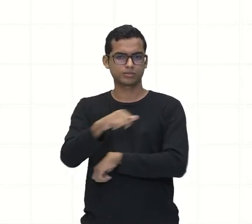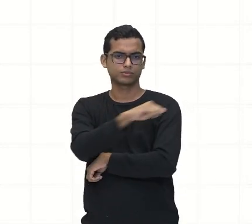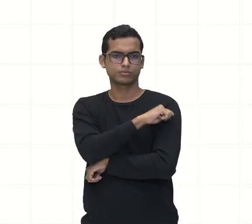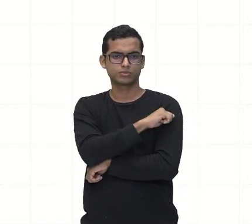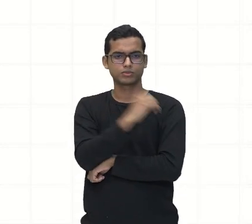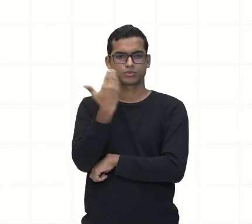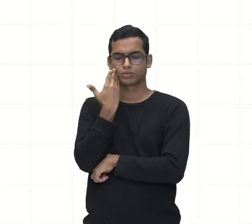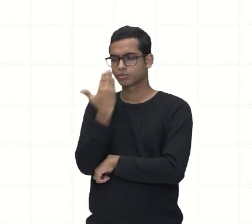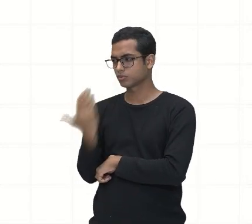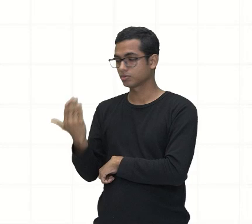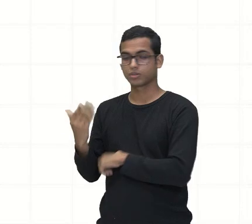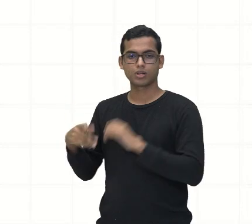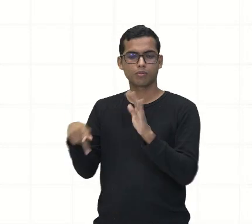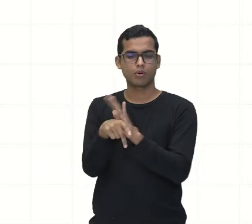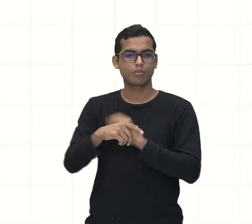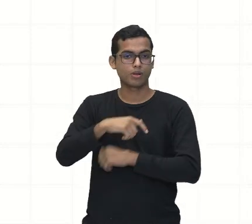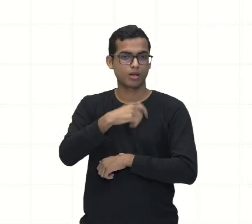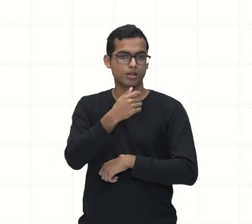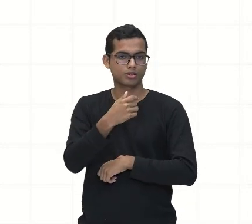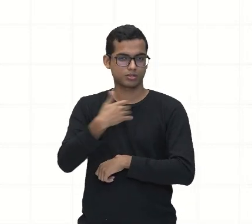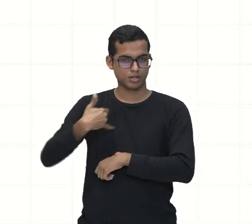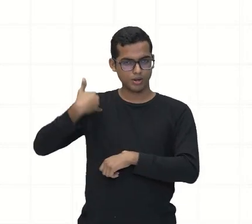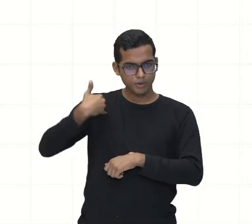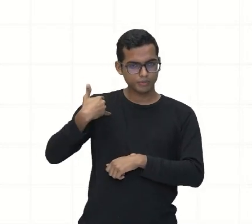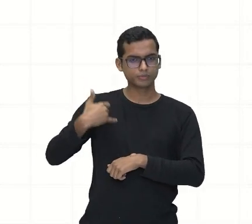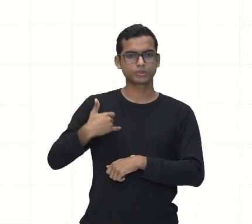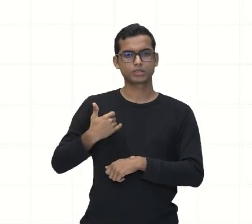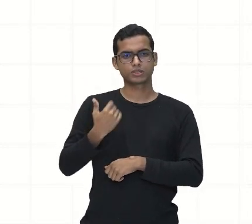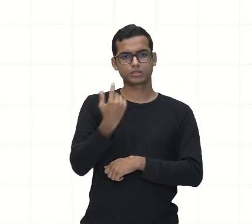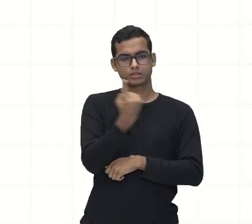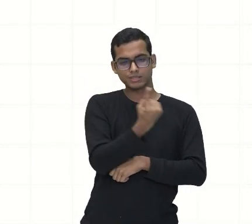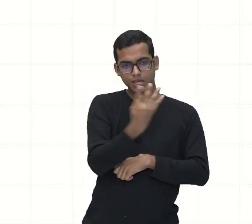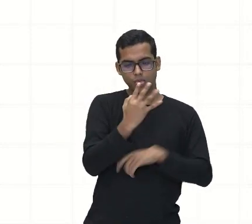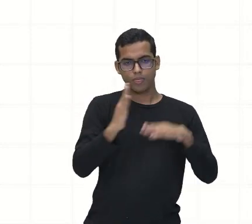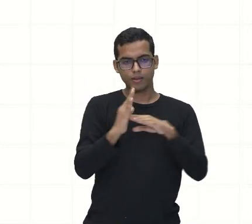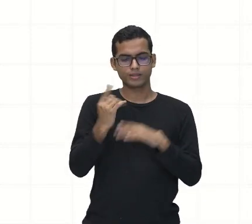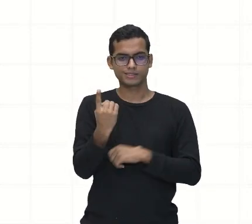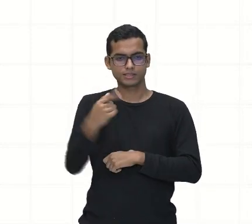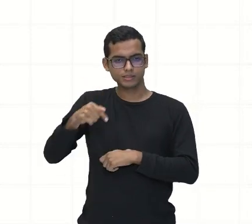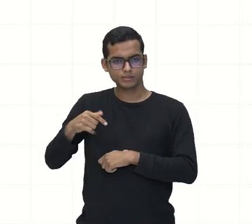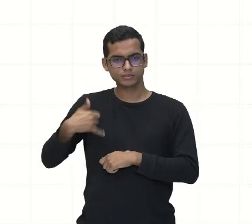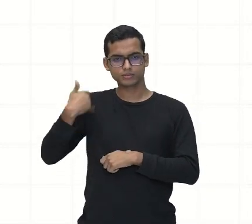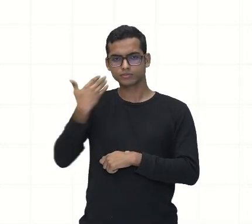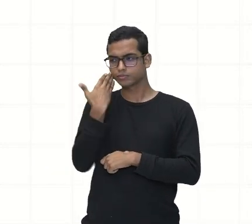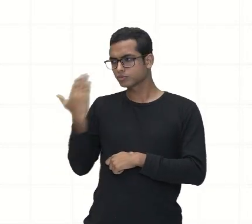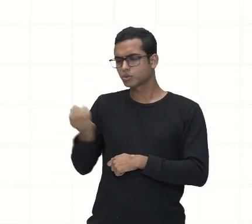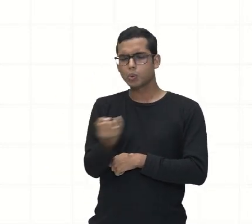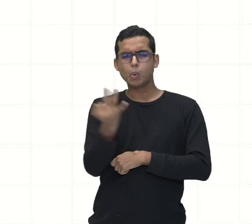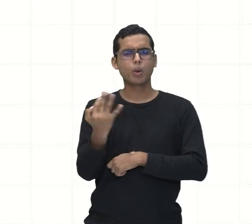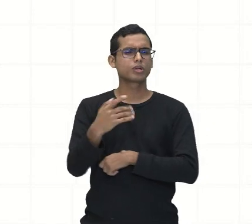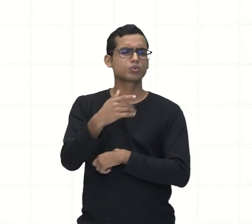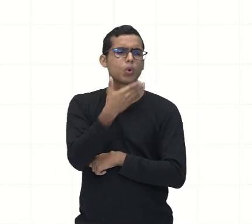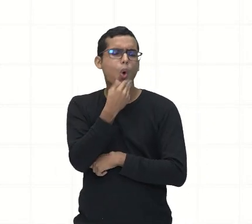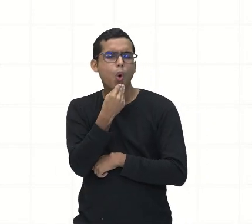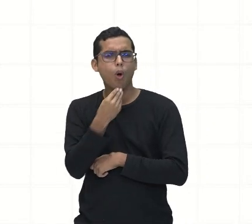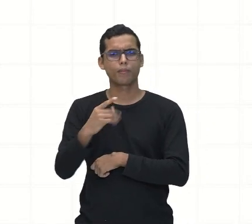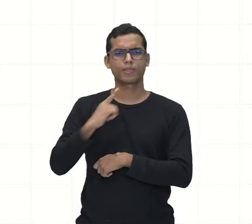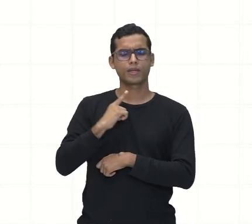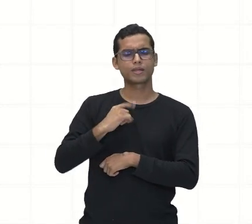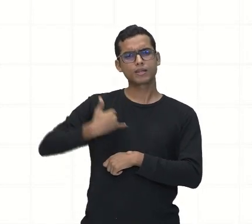figurinha completa dessa, eu tenho 4 rapazes. Então, quantos alunos têm 14 anos? Quantos rapazes?